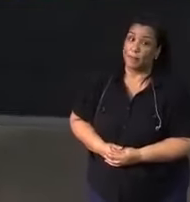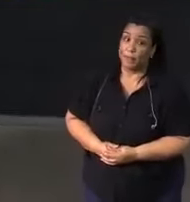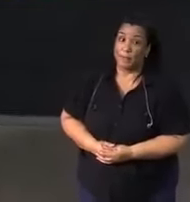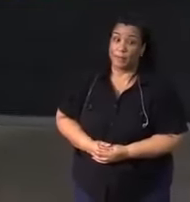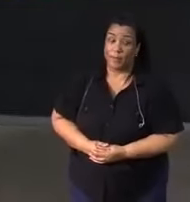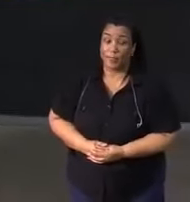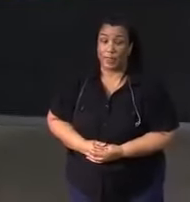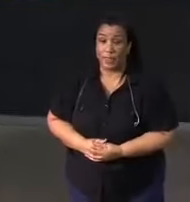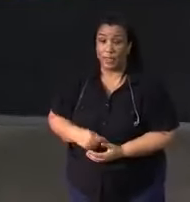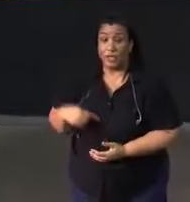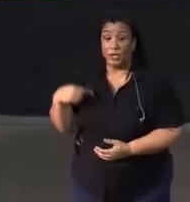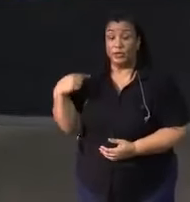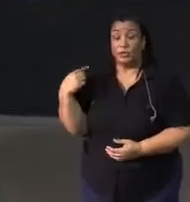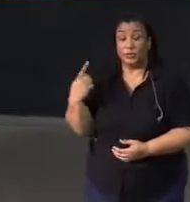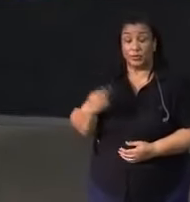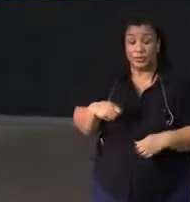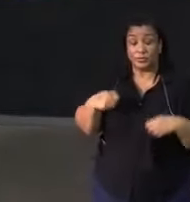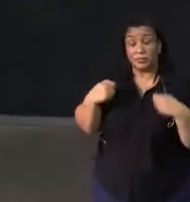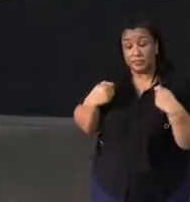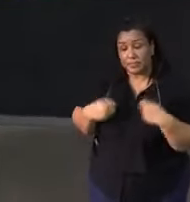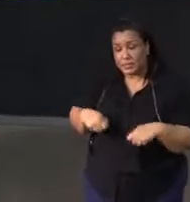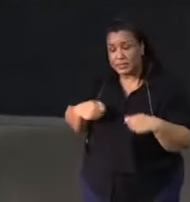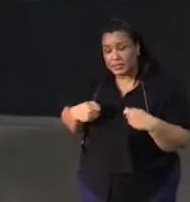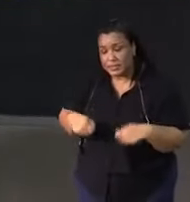Vamos nos preparar para dias melhores,